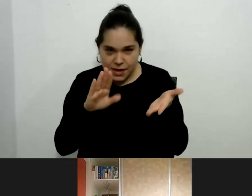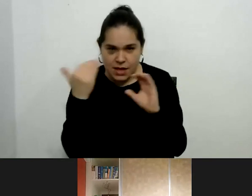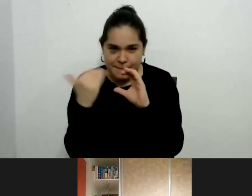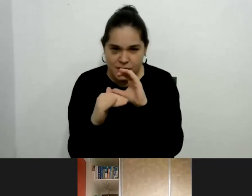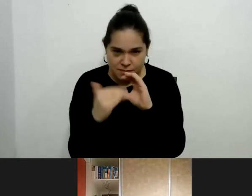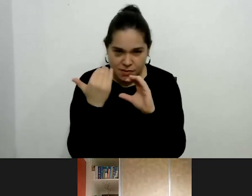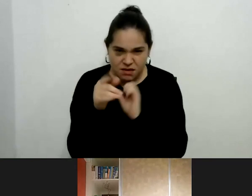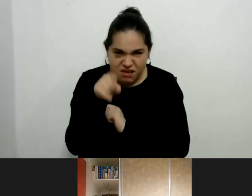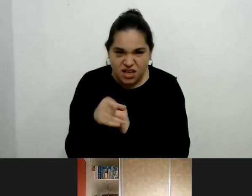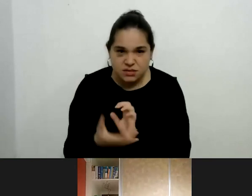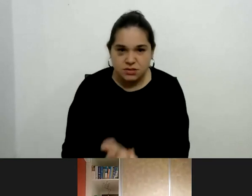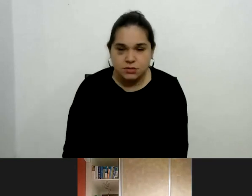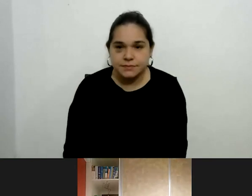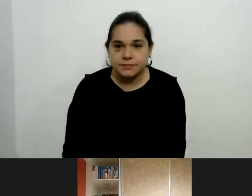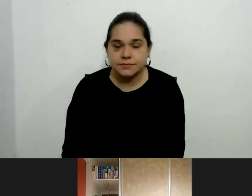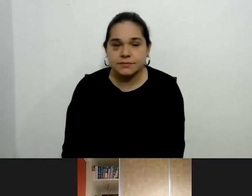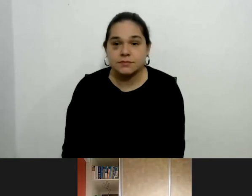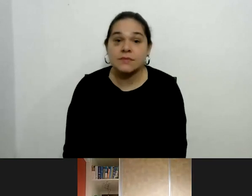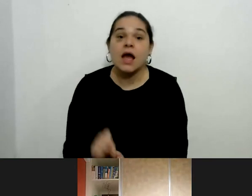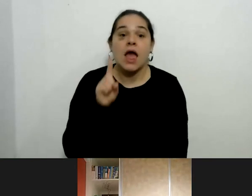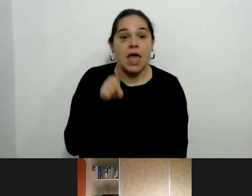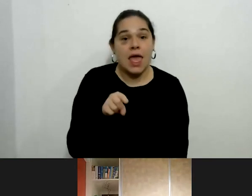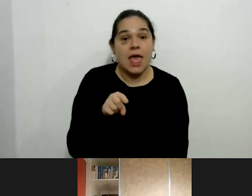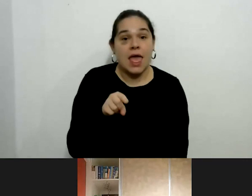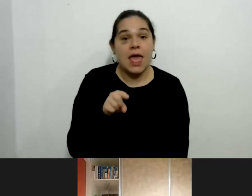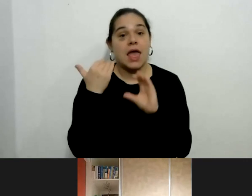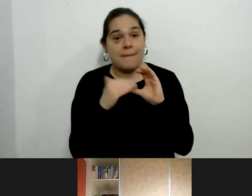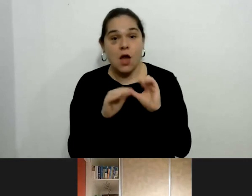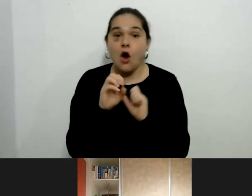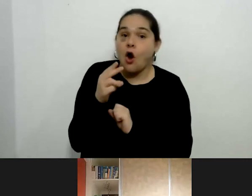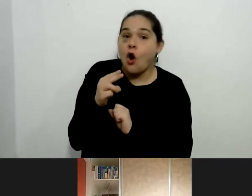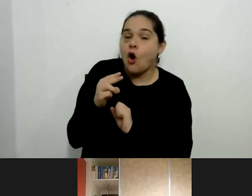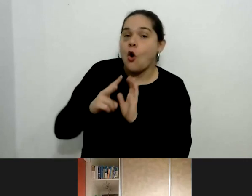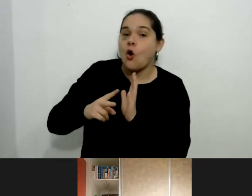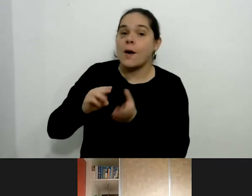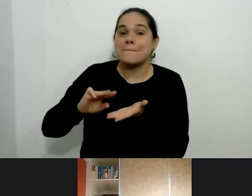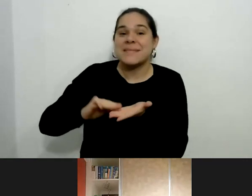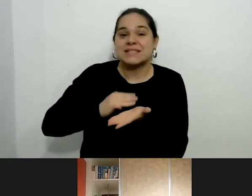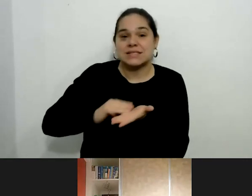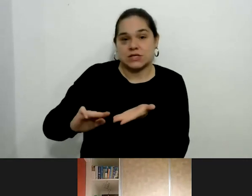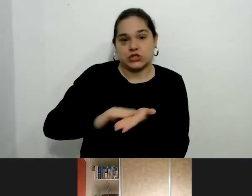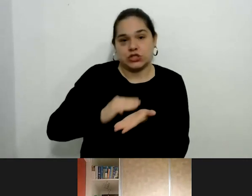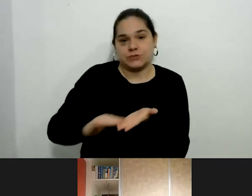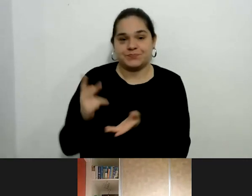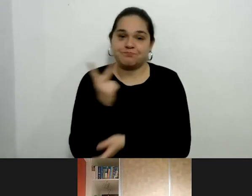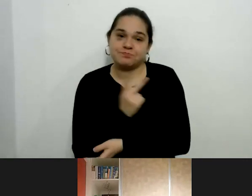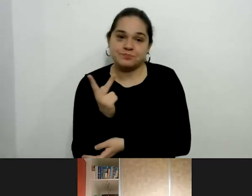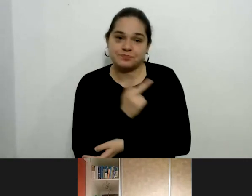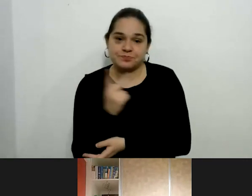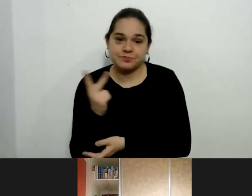Seria algo assim? E-mail ou SMS? Chega no teu SMS. Isso. Certo.